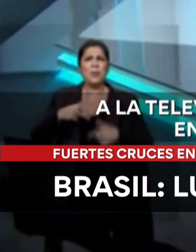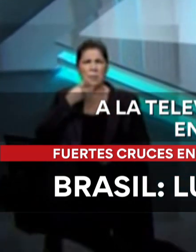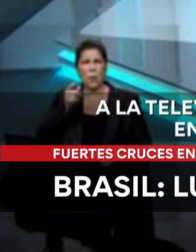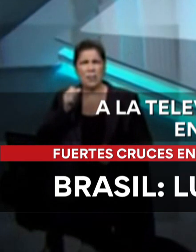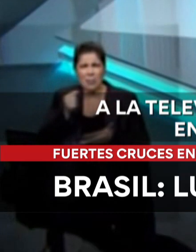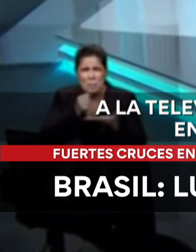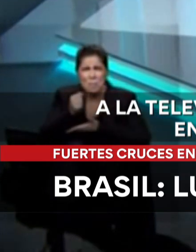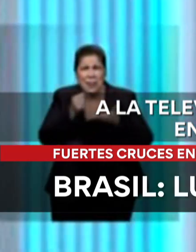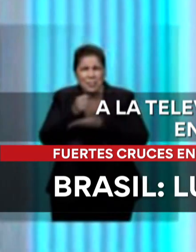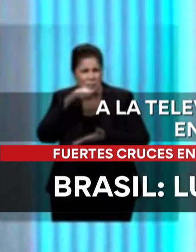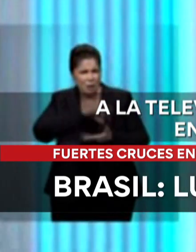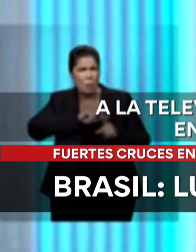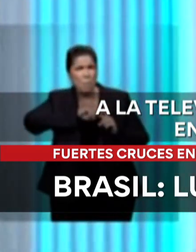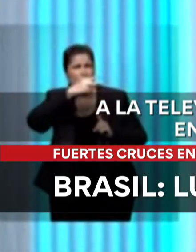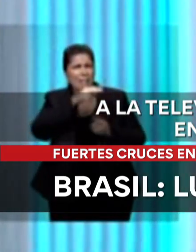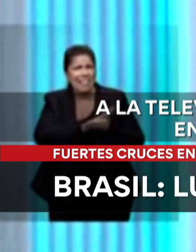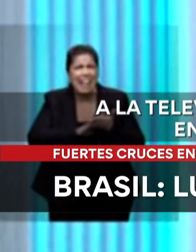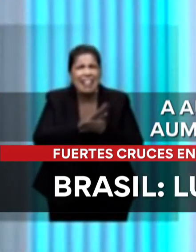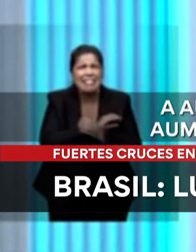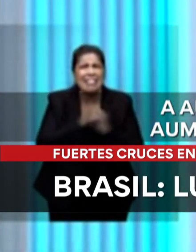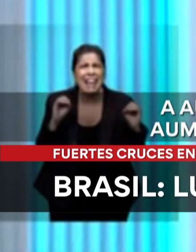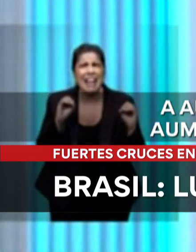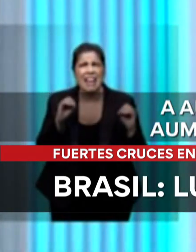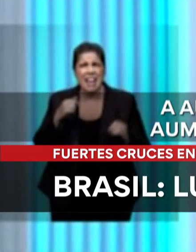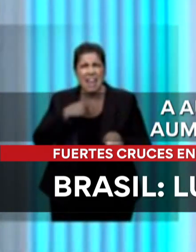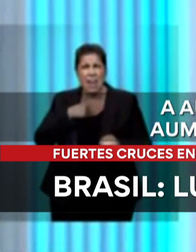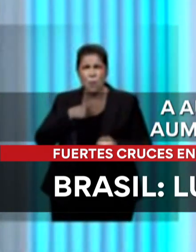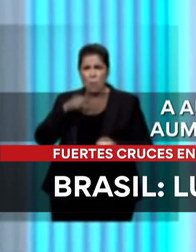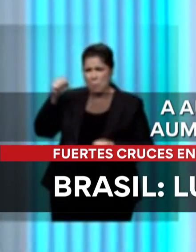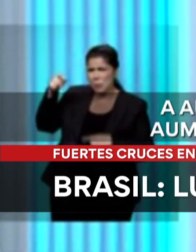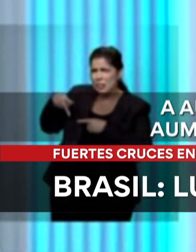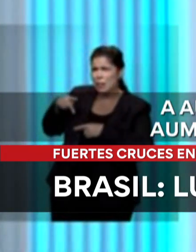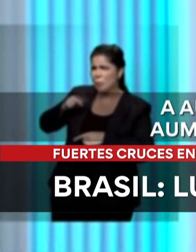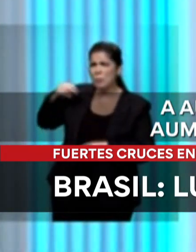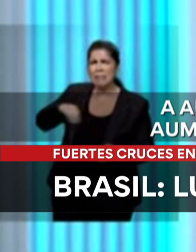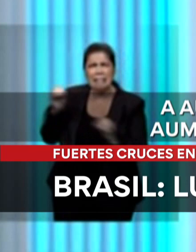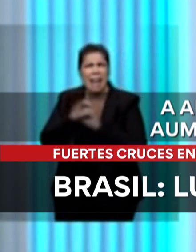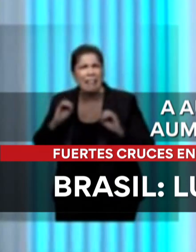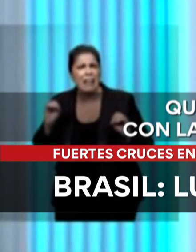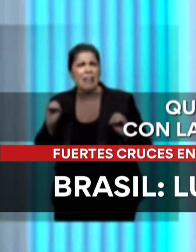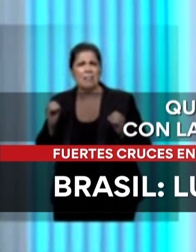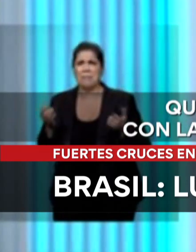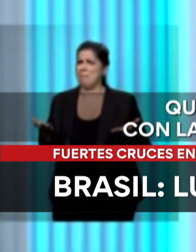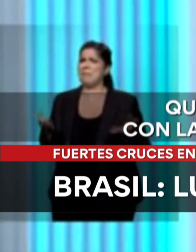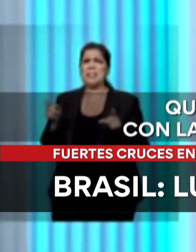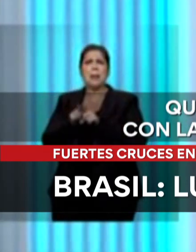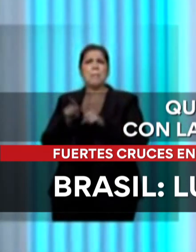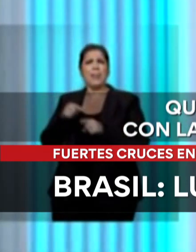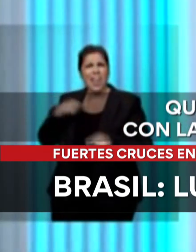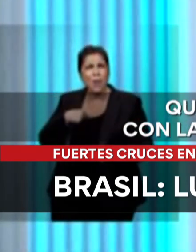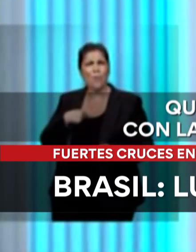mínimo, que eu não ia reajustar as aposentadorias e também que eu ia acabar